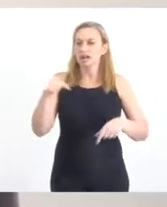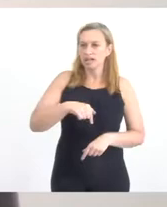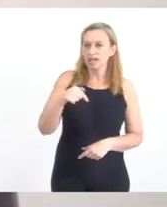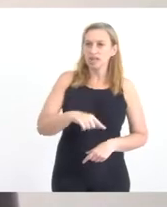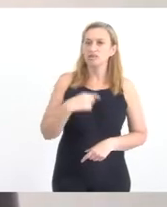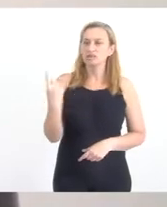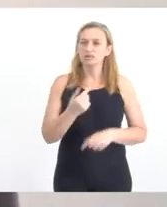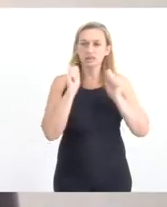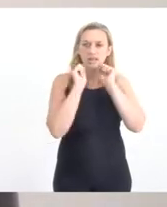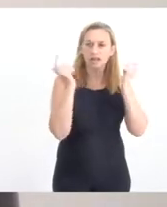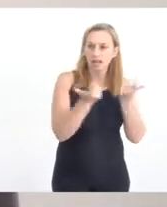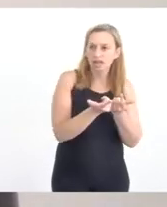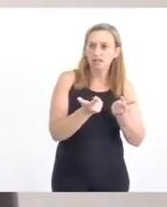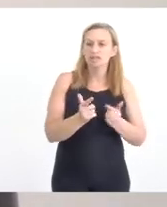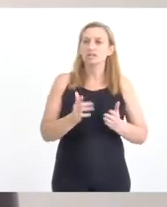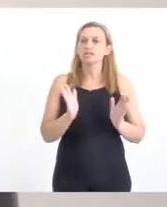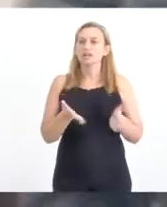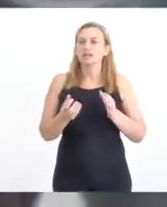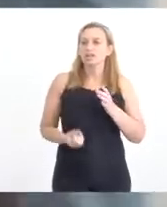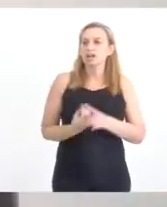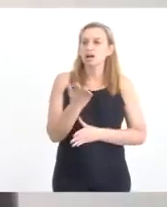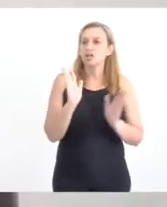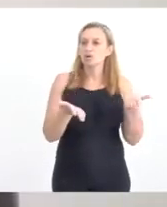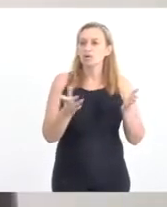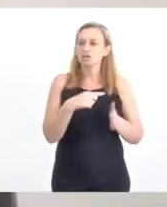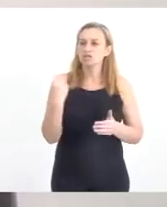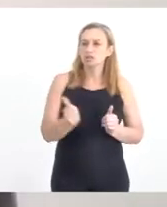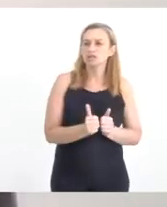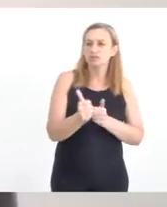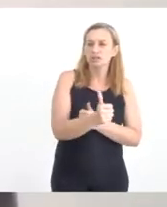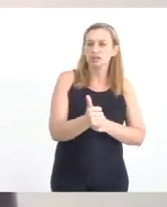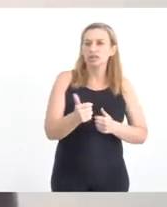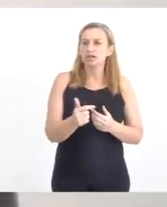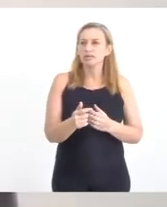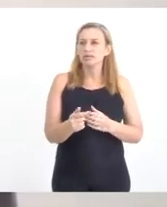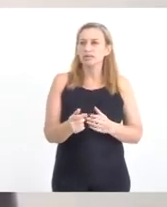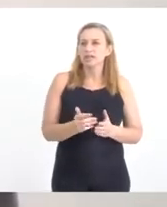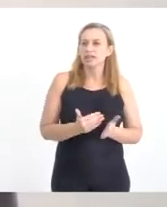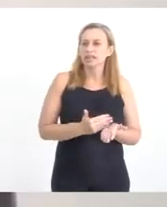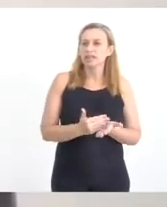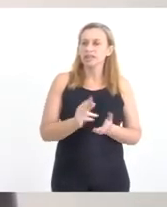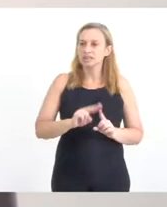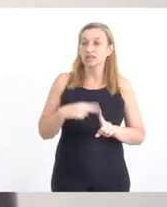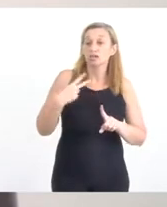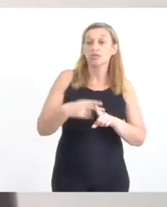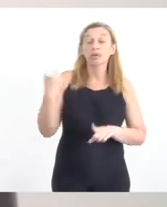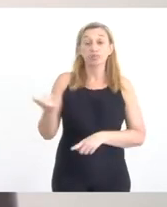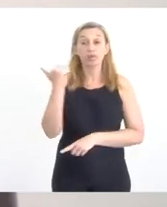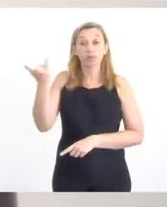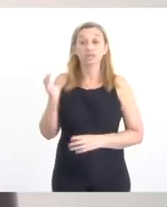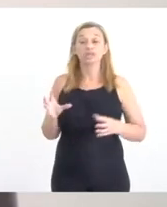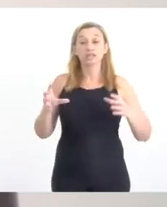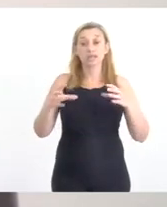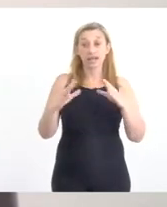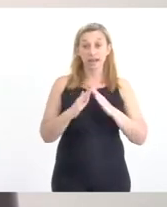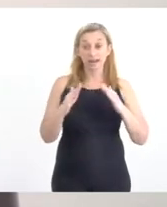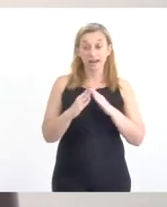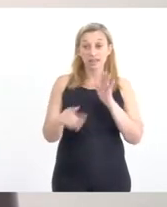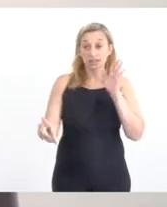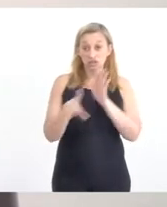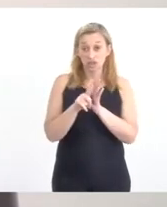Assembleia Legislativa vai lançar hoje a nossa frente para fazer essa dobradinha tão importante das casas